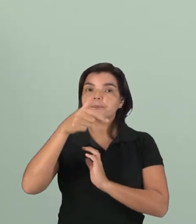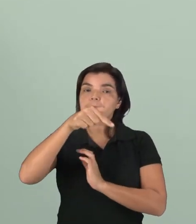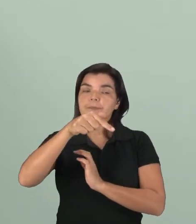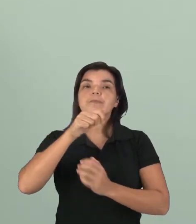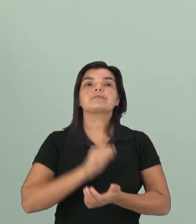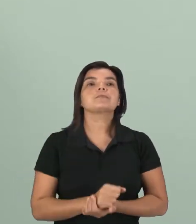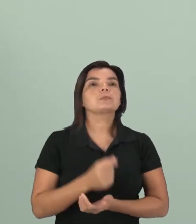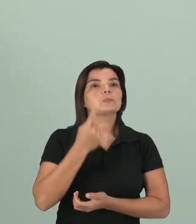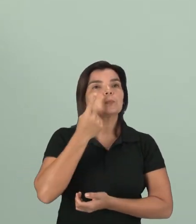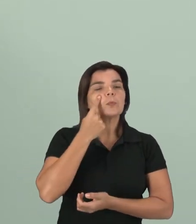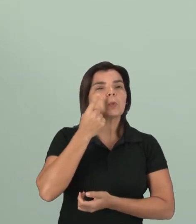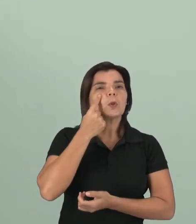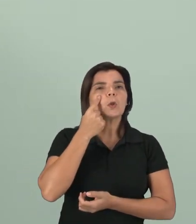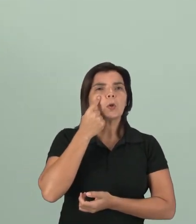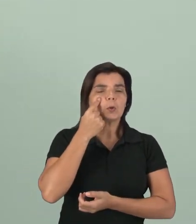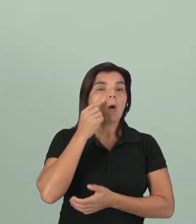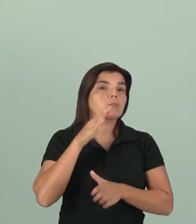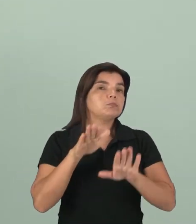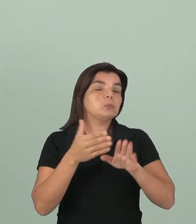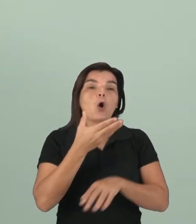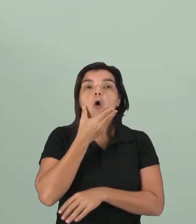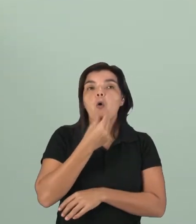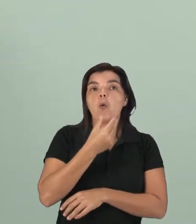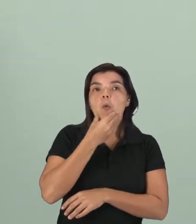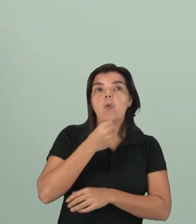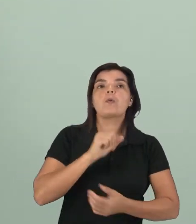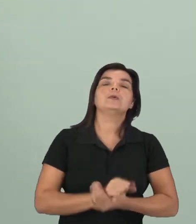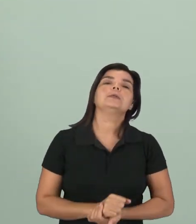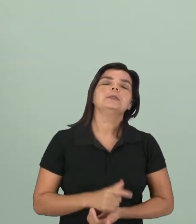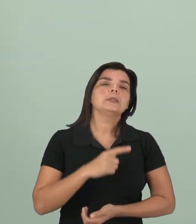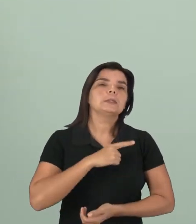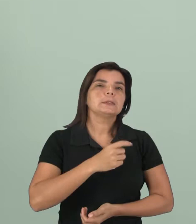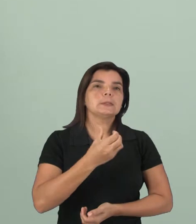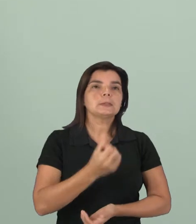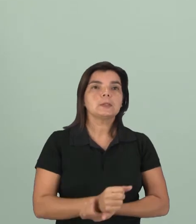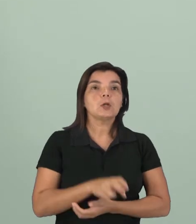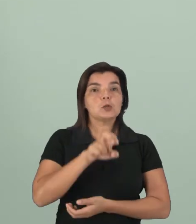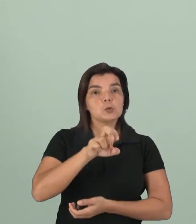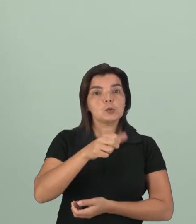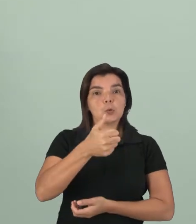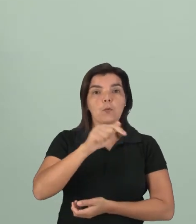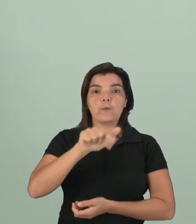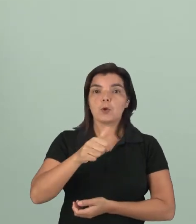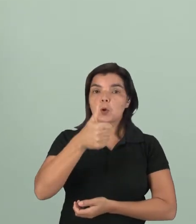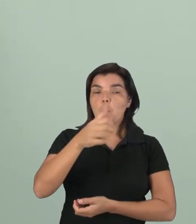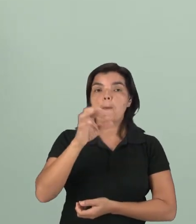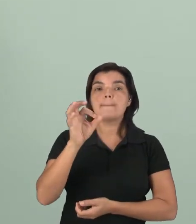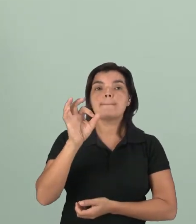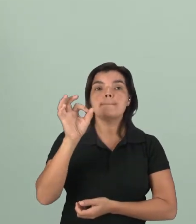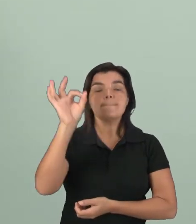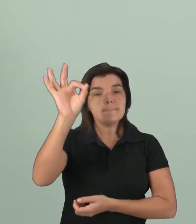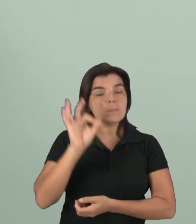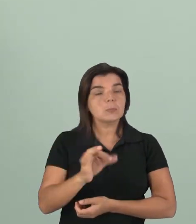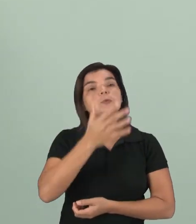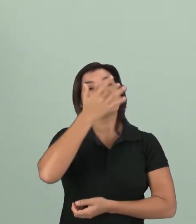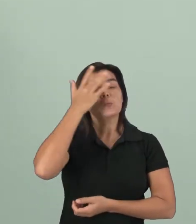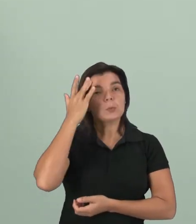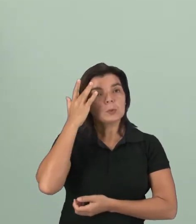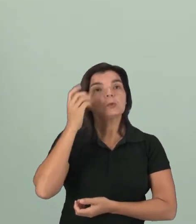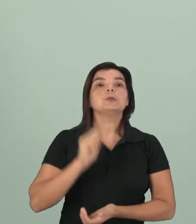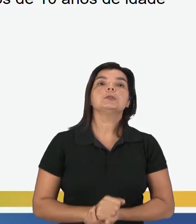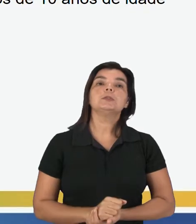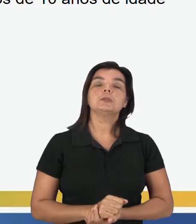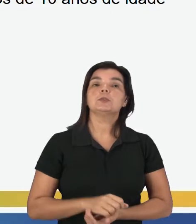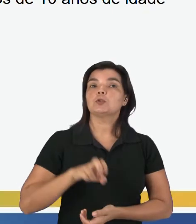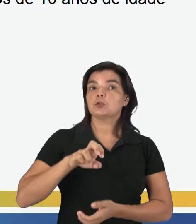17 anos, então em relação aos homens, nós temos 51,1% de pessoas nessa faixa etária de